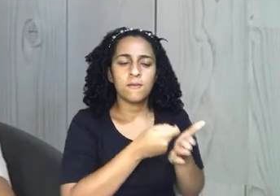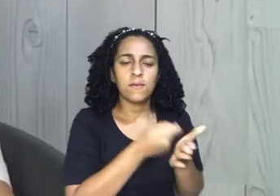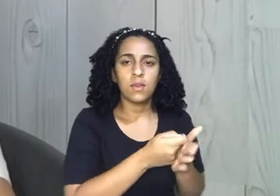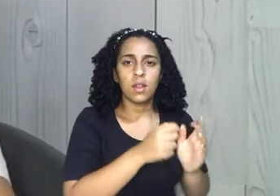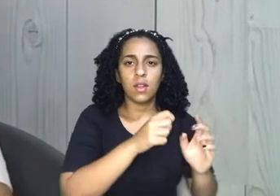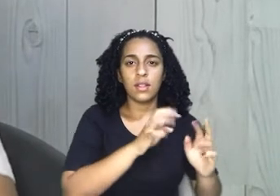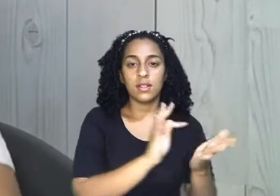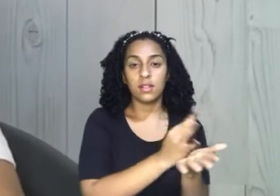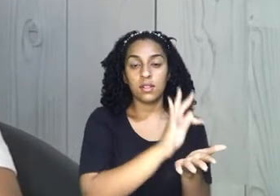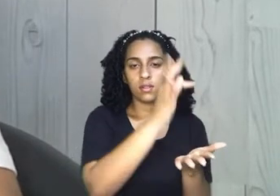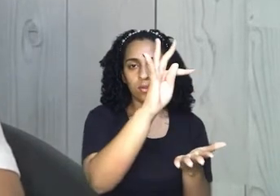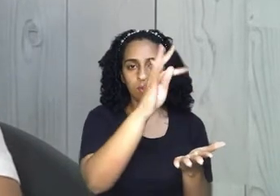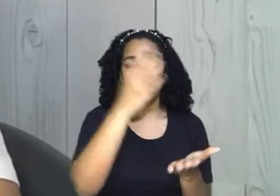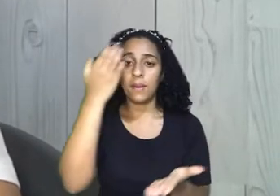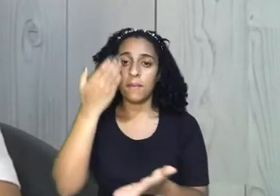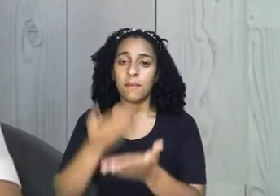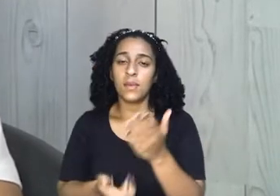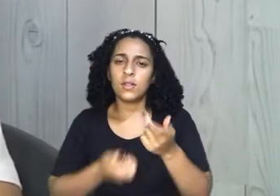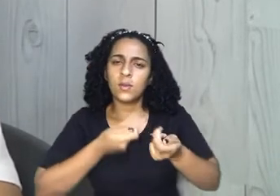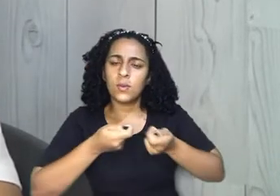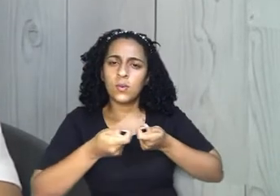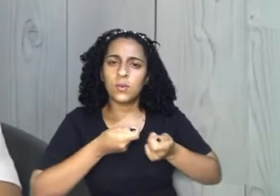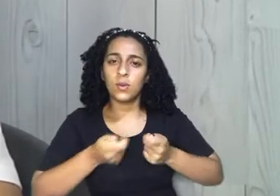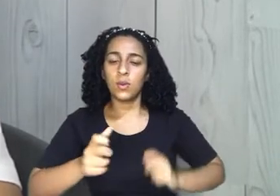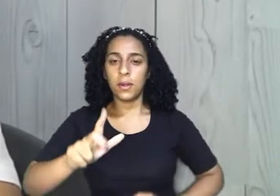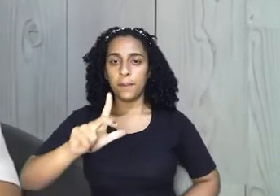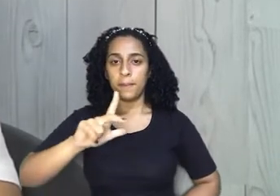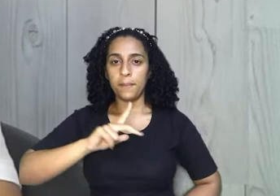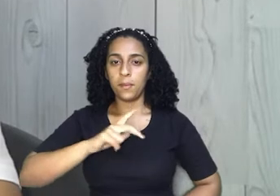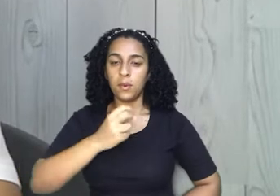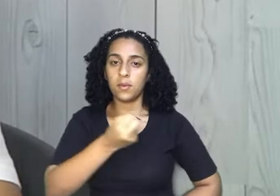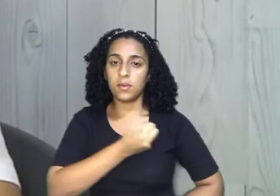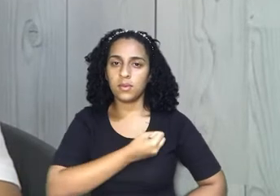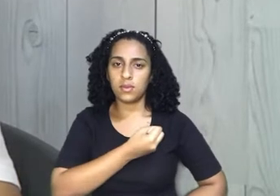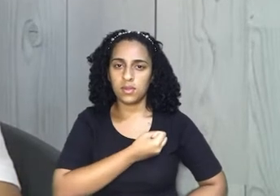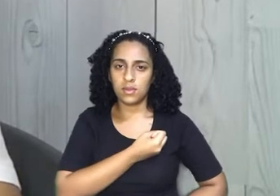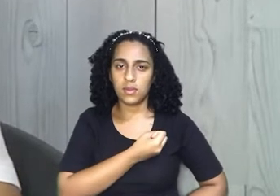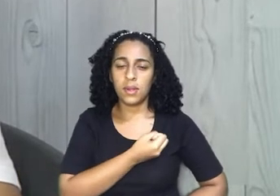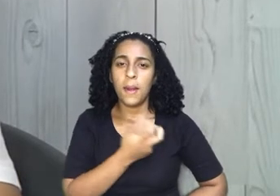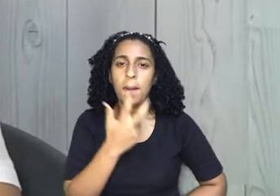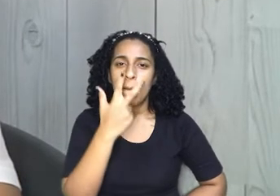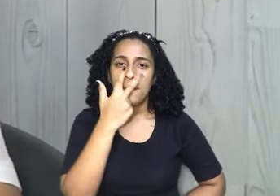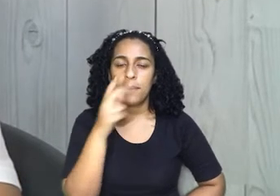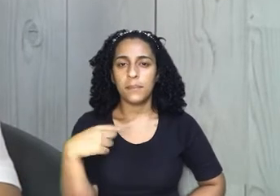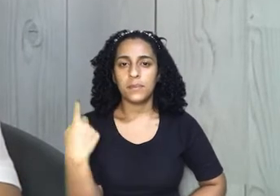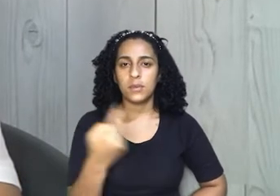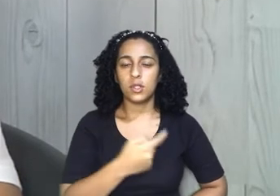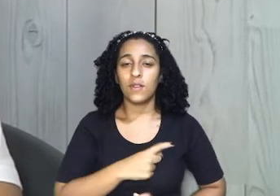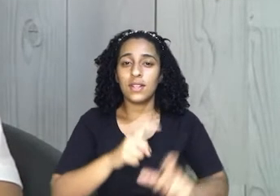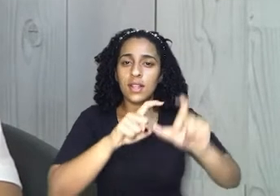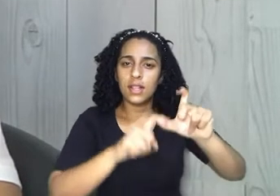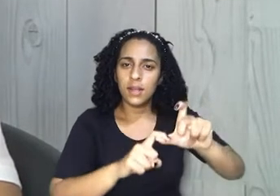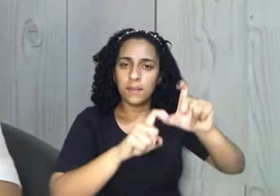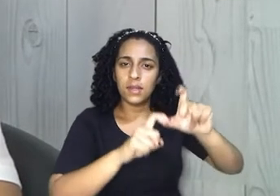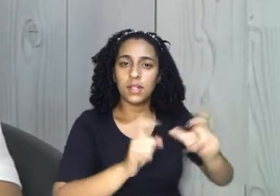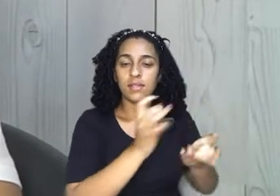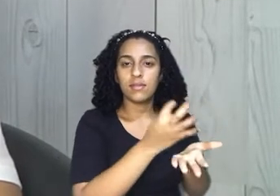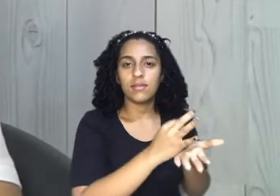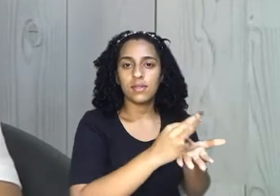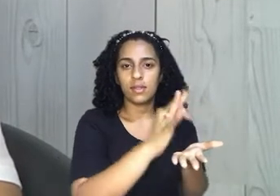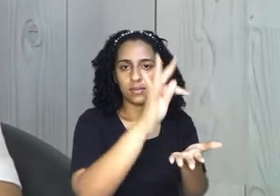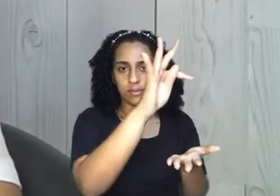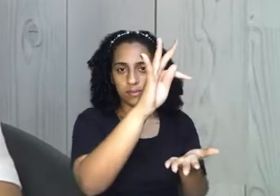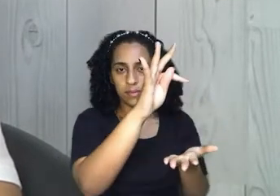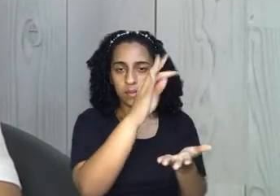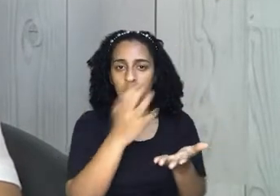a perder o controle sobre os nossos próprios dados esse movimento nos faz independência da chamada colonização digital para nos